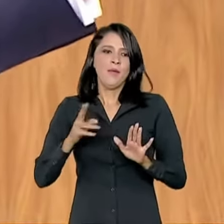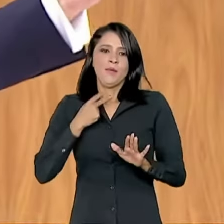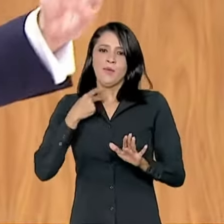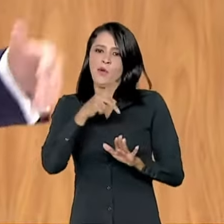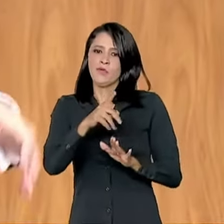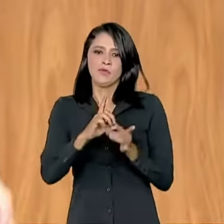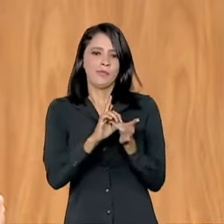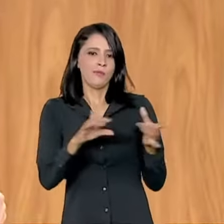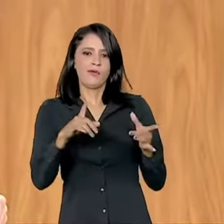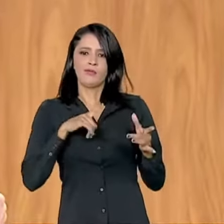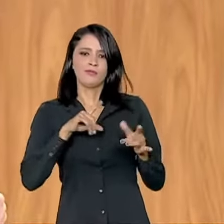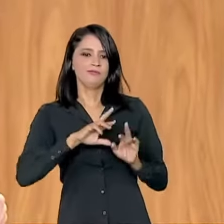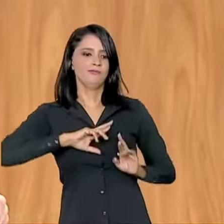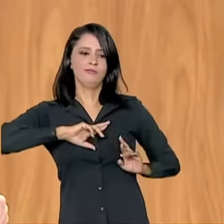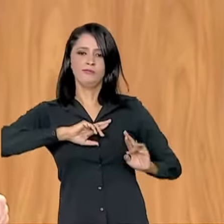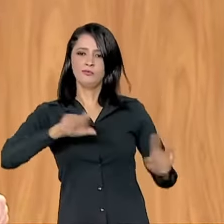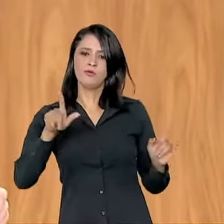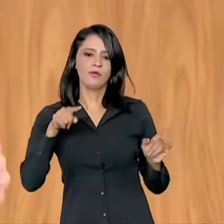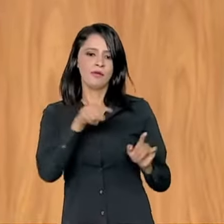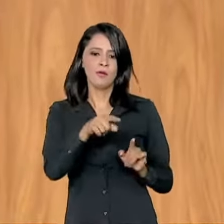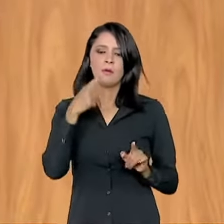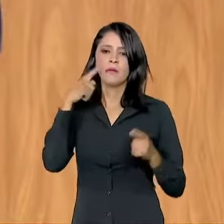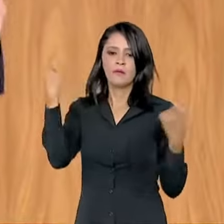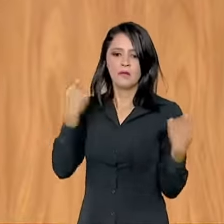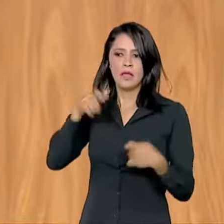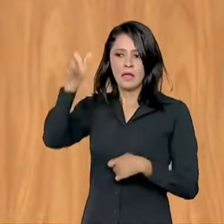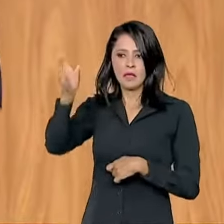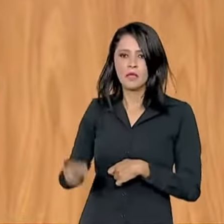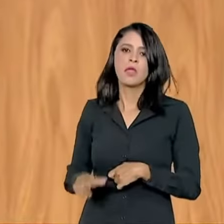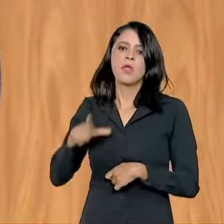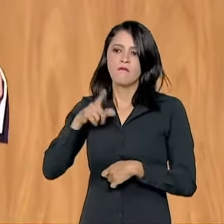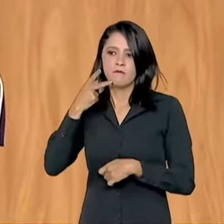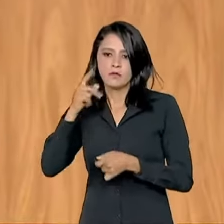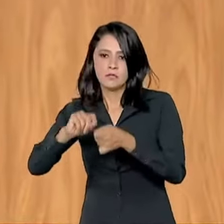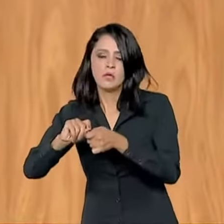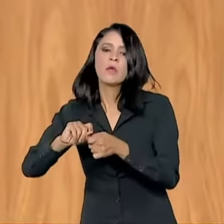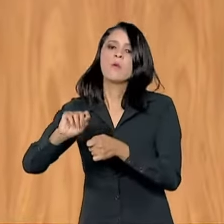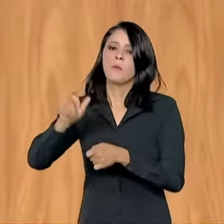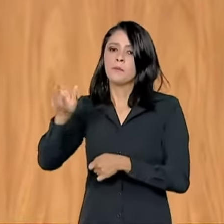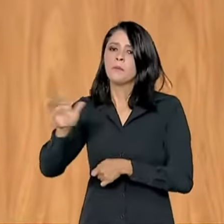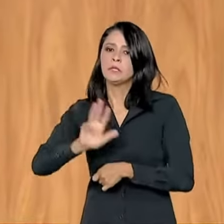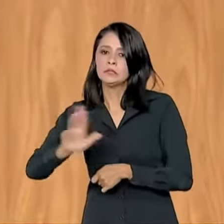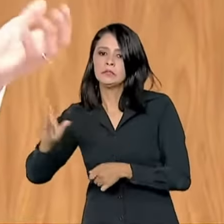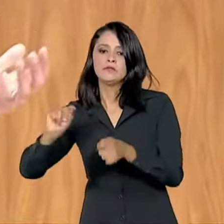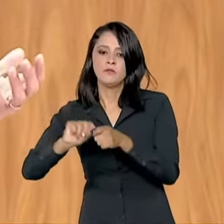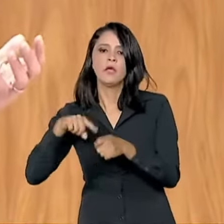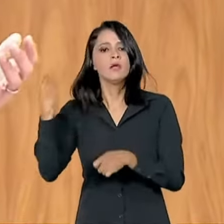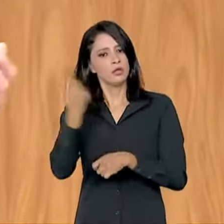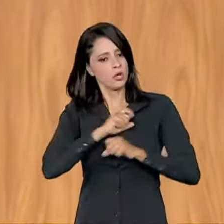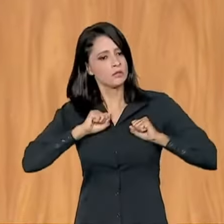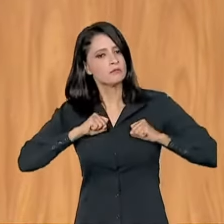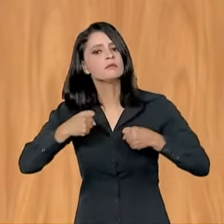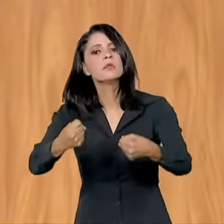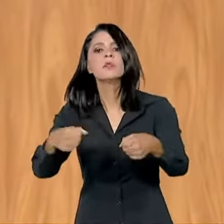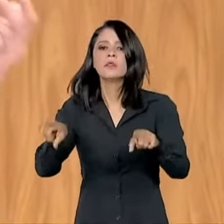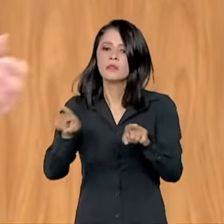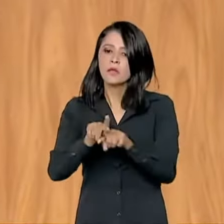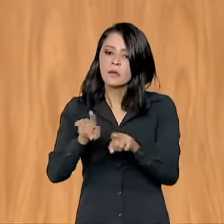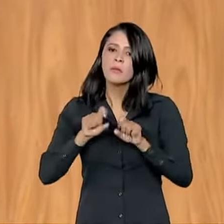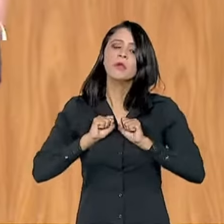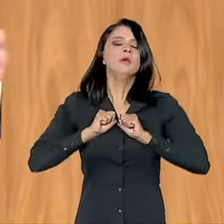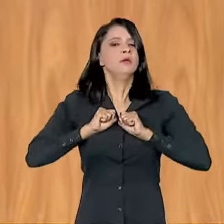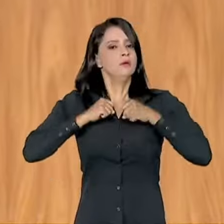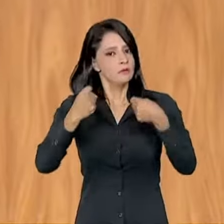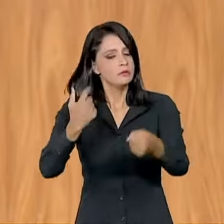como democrático. Temos que fazer tudo o que o presidente Lula decidiu fazer, e nós também faremos mais esforços, fazer de